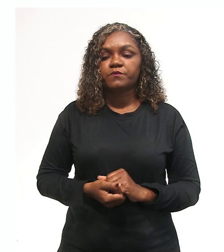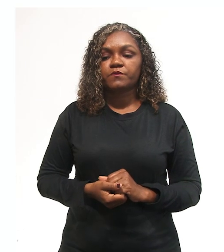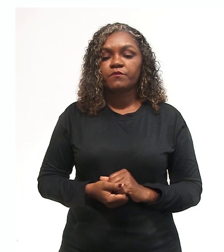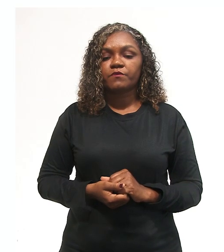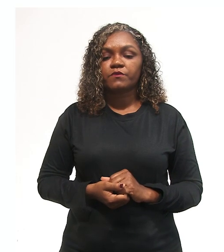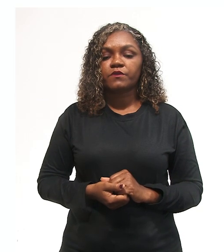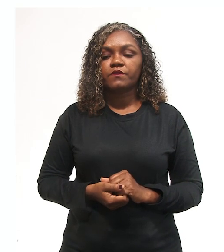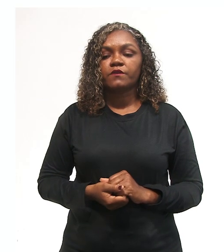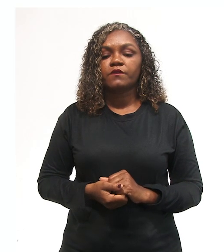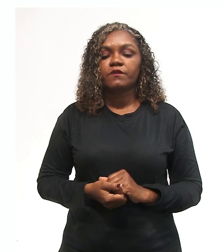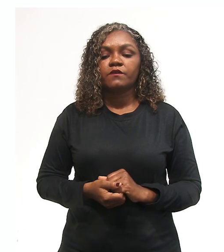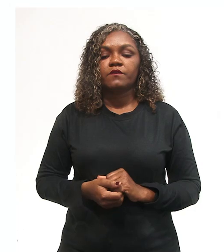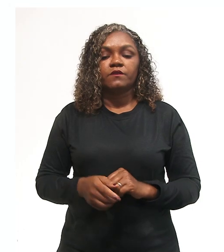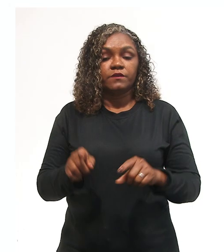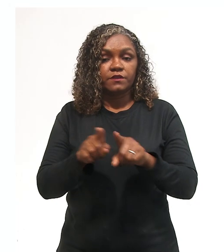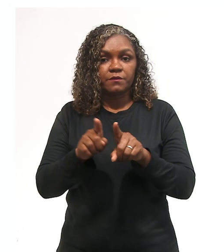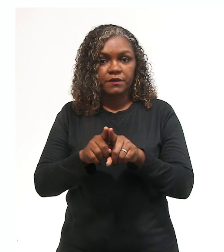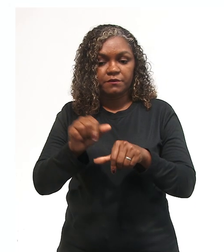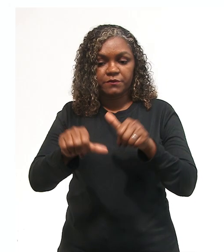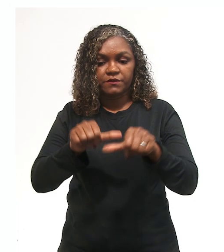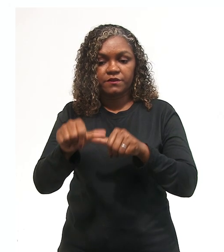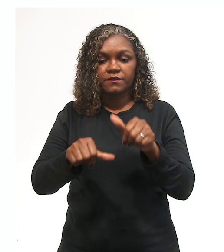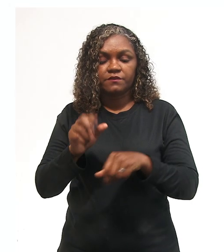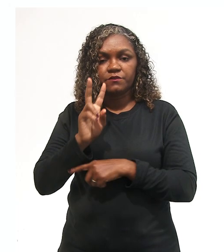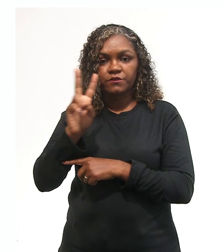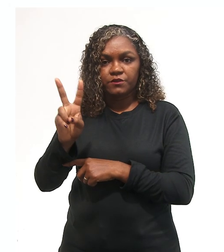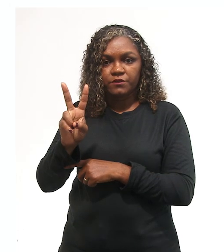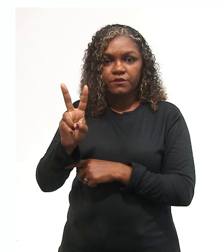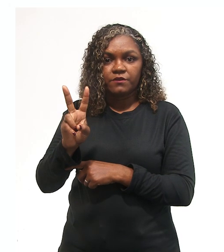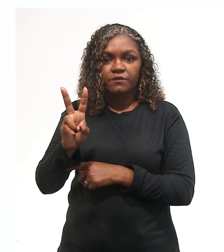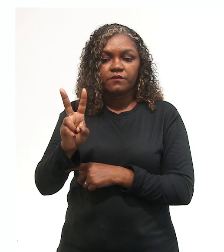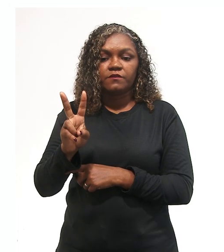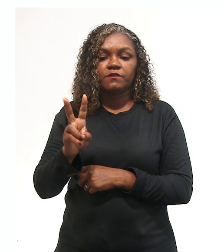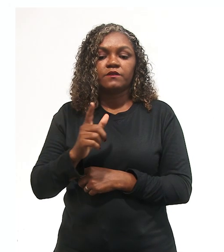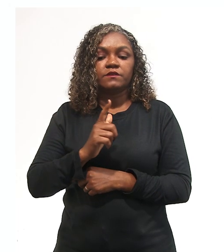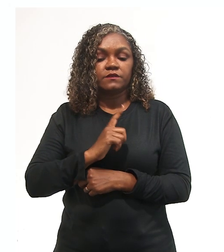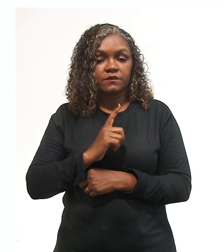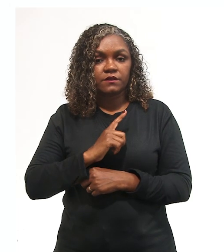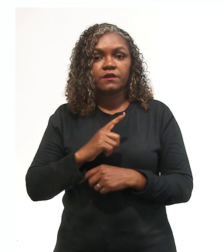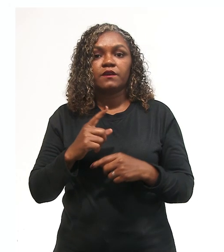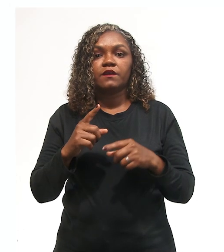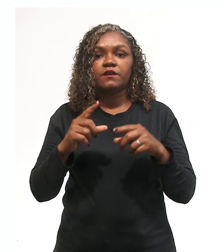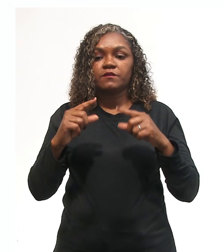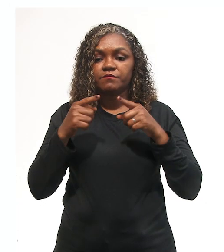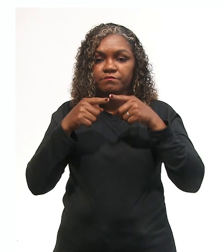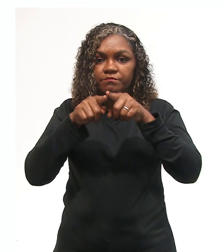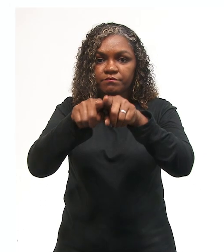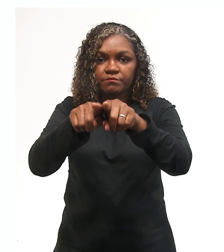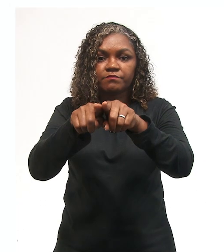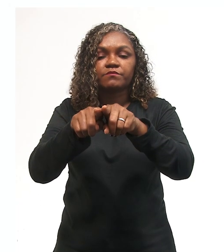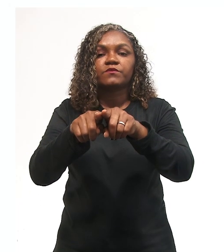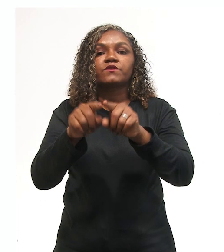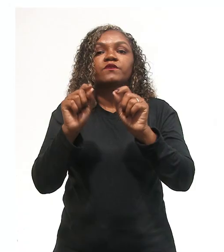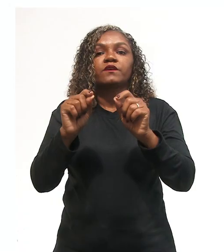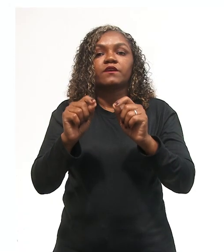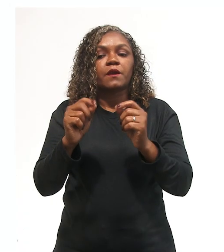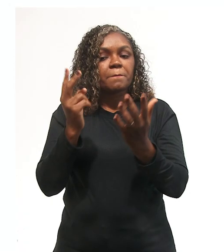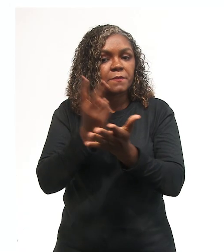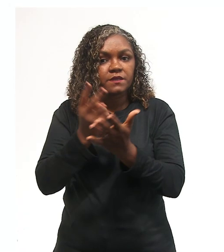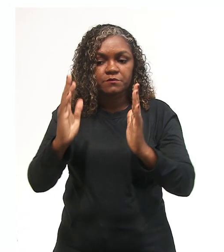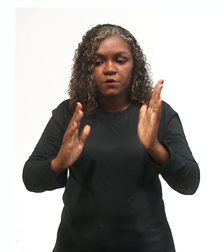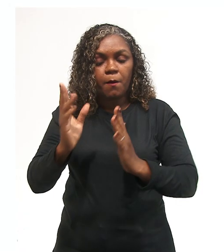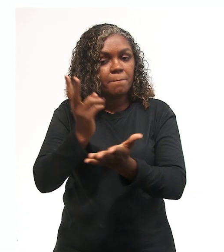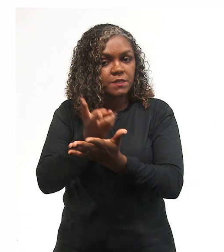tem aqui também uma mudança, como a gente viu, taxas, a gente tem que ter a proporcionalidade, as duas têm que estar no mesmo prazo,